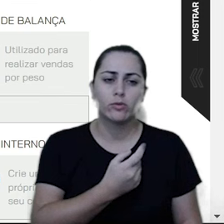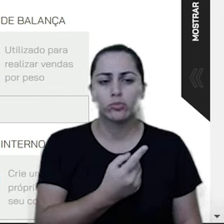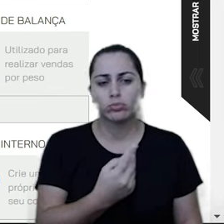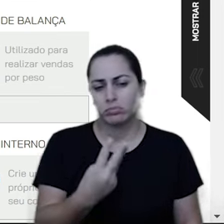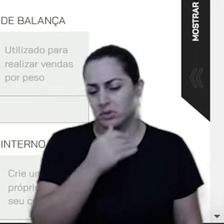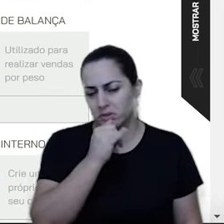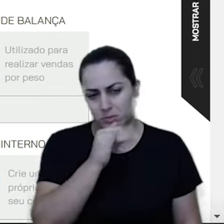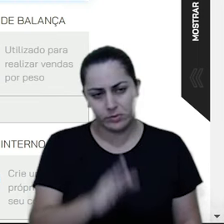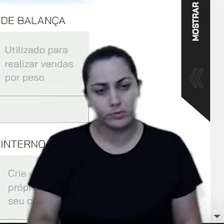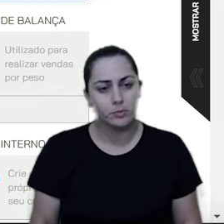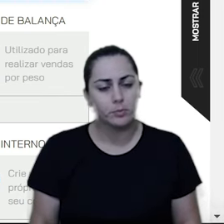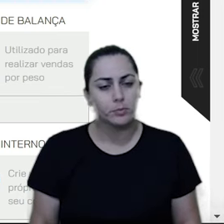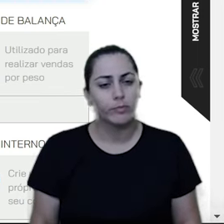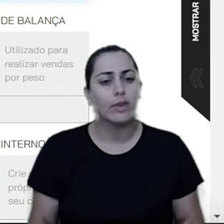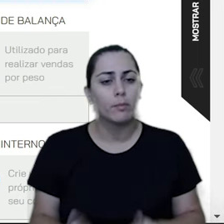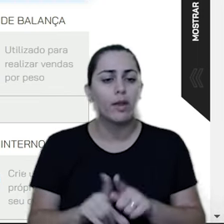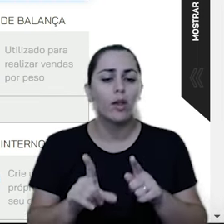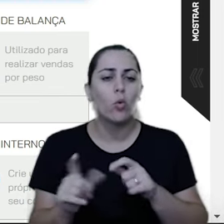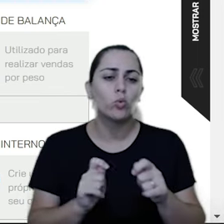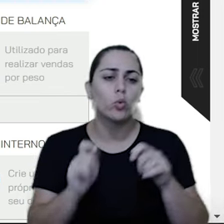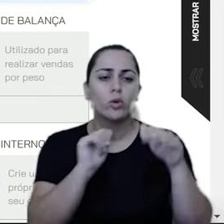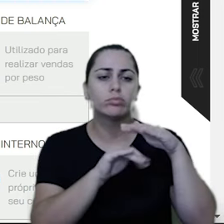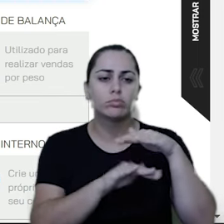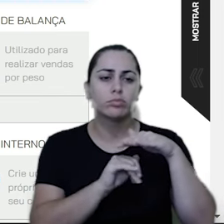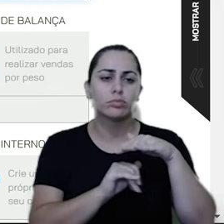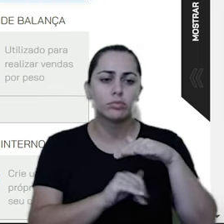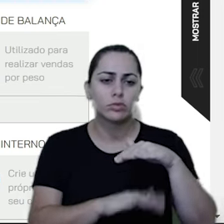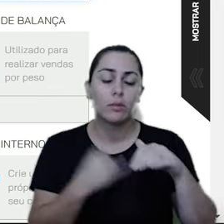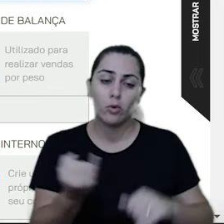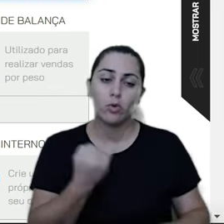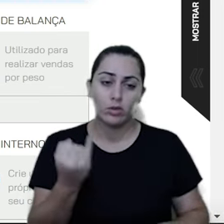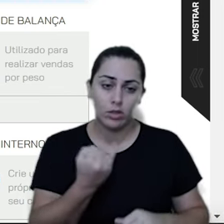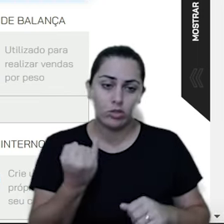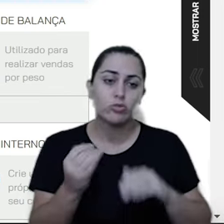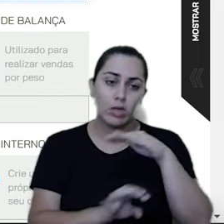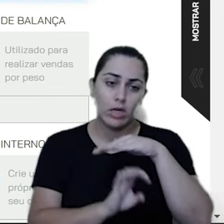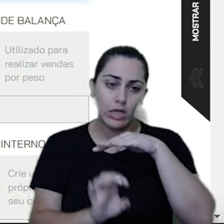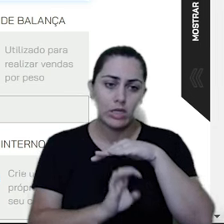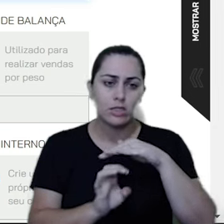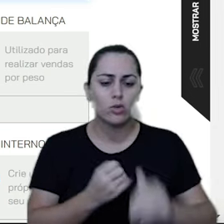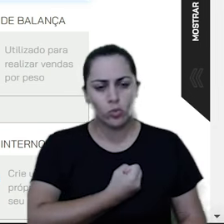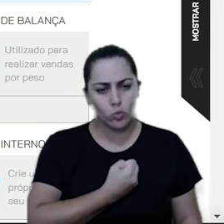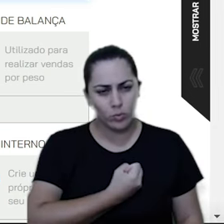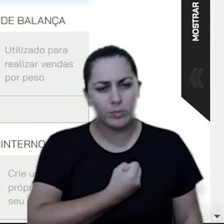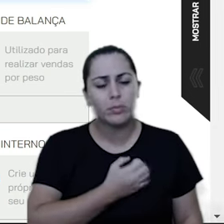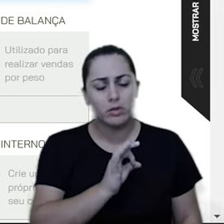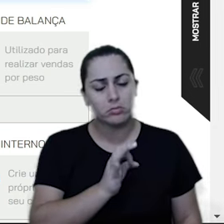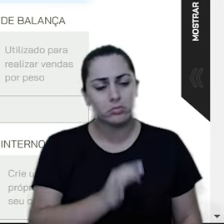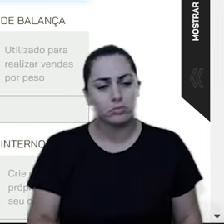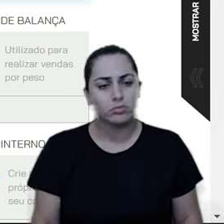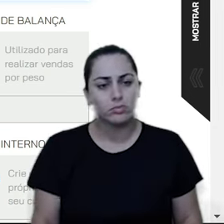2 3 né isso pode ser utilizado também para controle de estoque na parte de gestão que é muito importante pra empresa através do código né